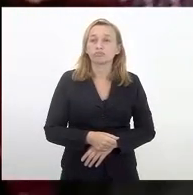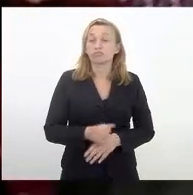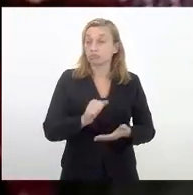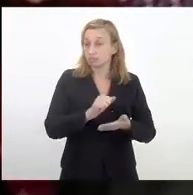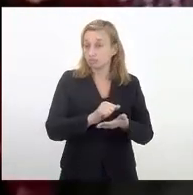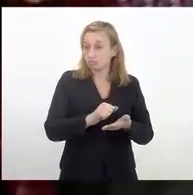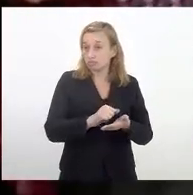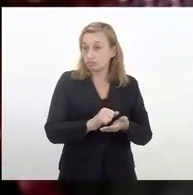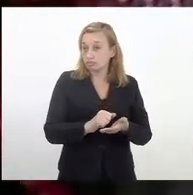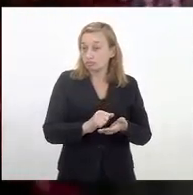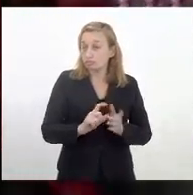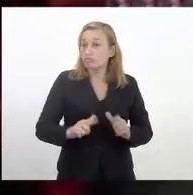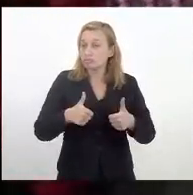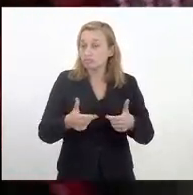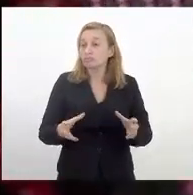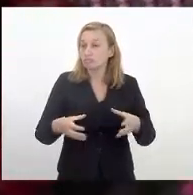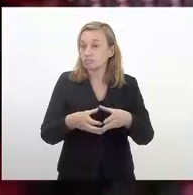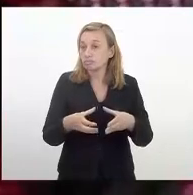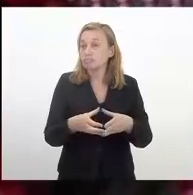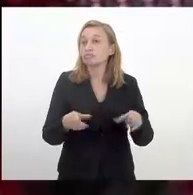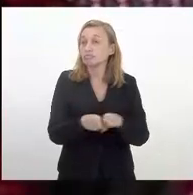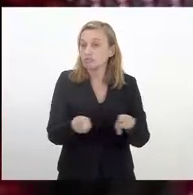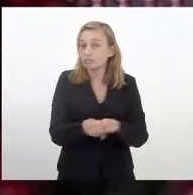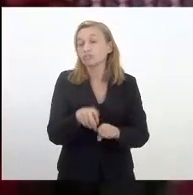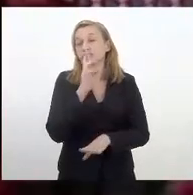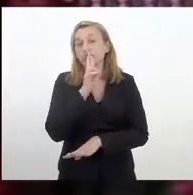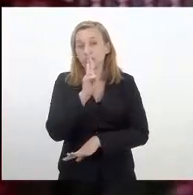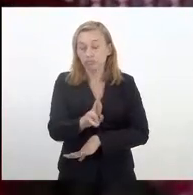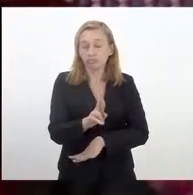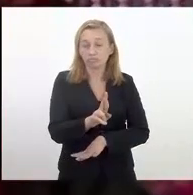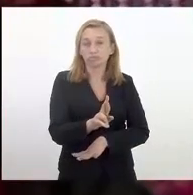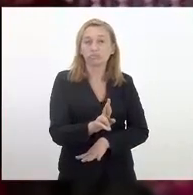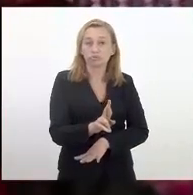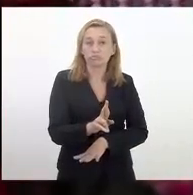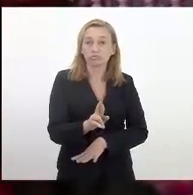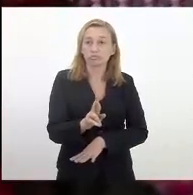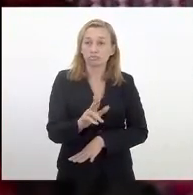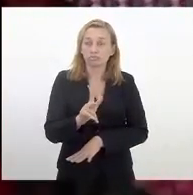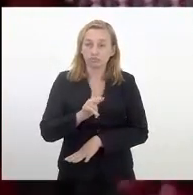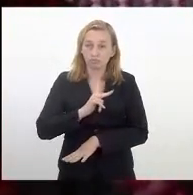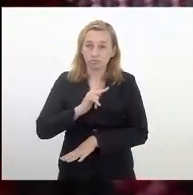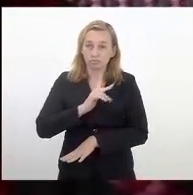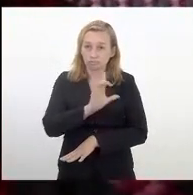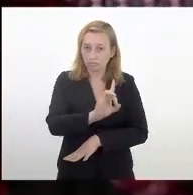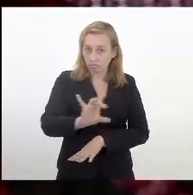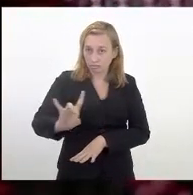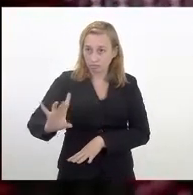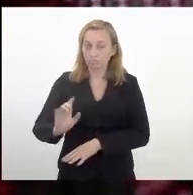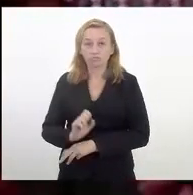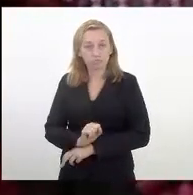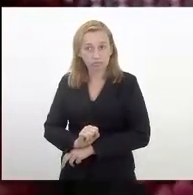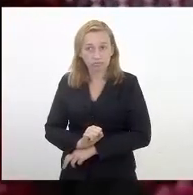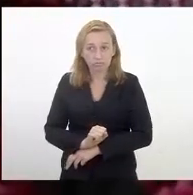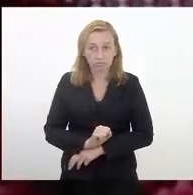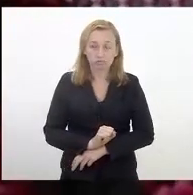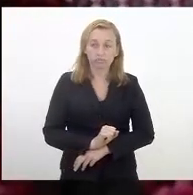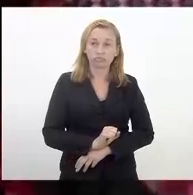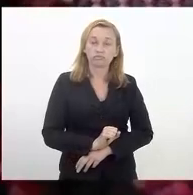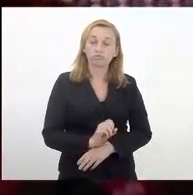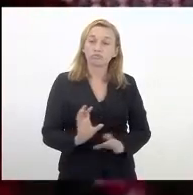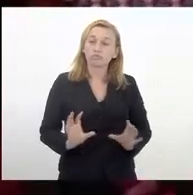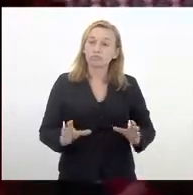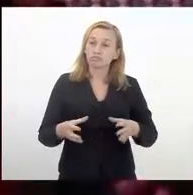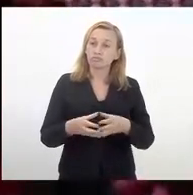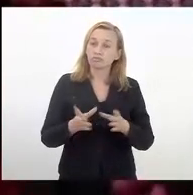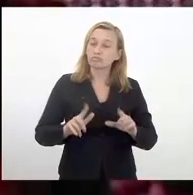atividade coletiva ela também é resultado da atuação individual o fechamento da atuação coletiva